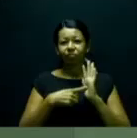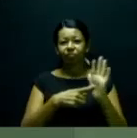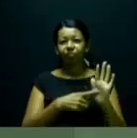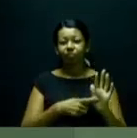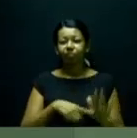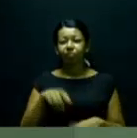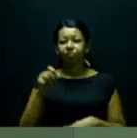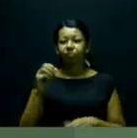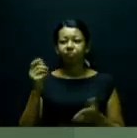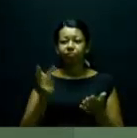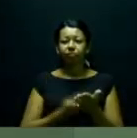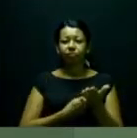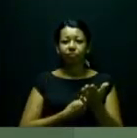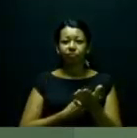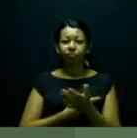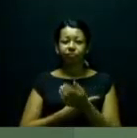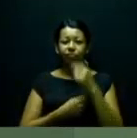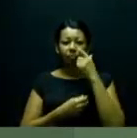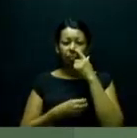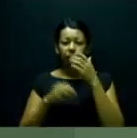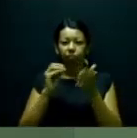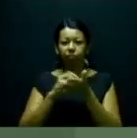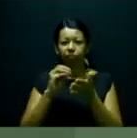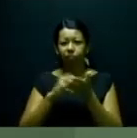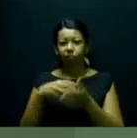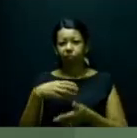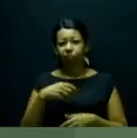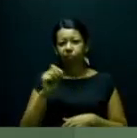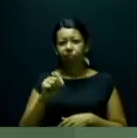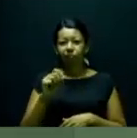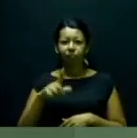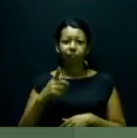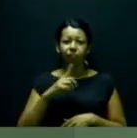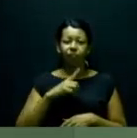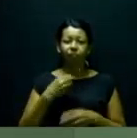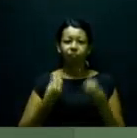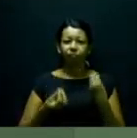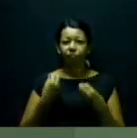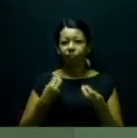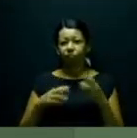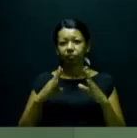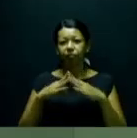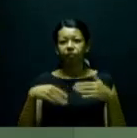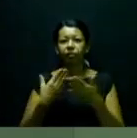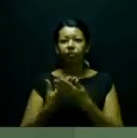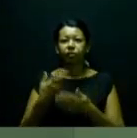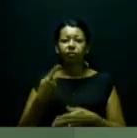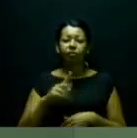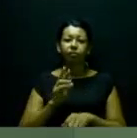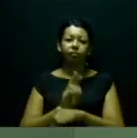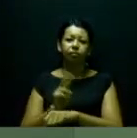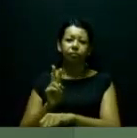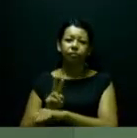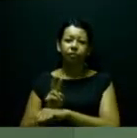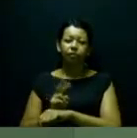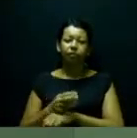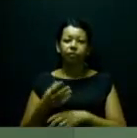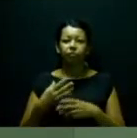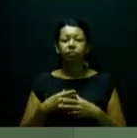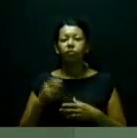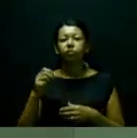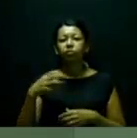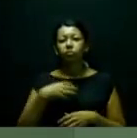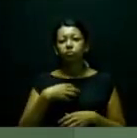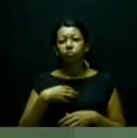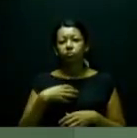apontaram as faltas de condição, que não havia condição nas escolas para atender a demanda da forma